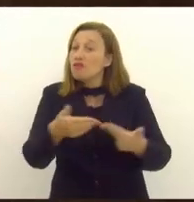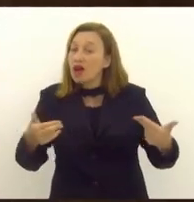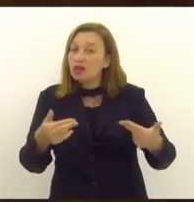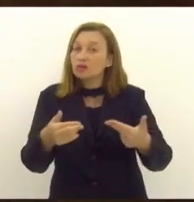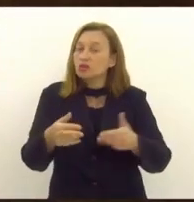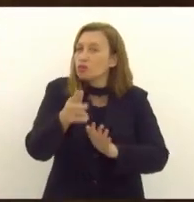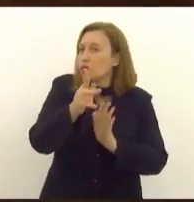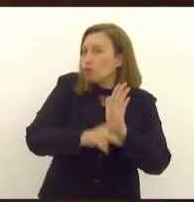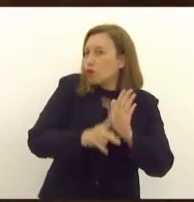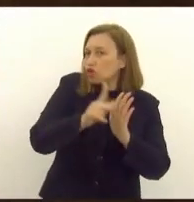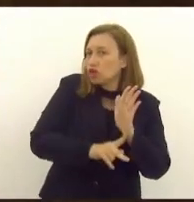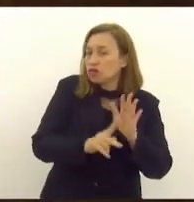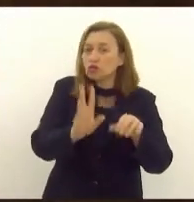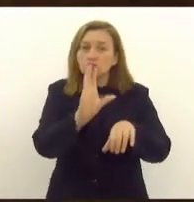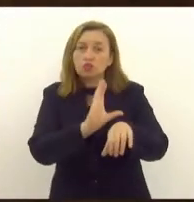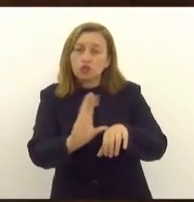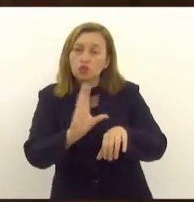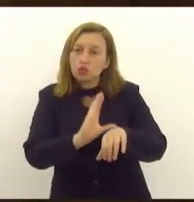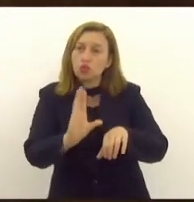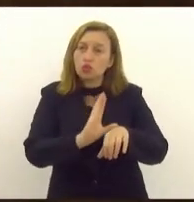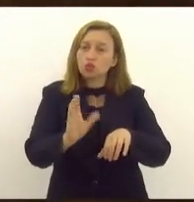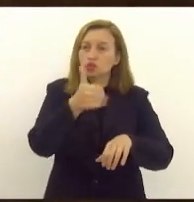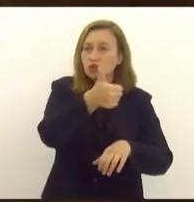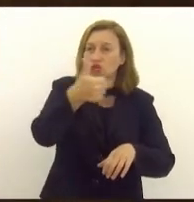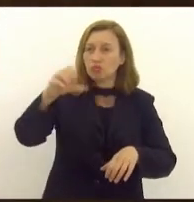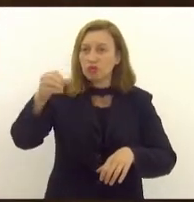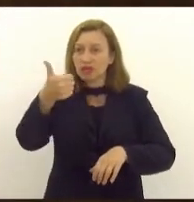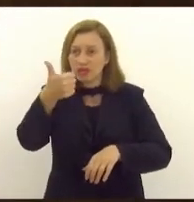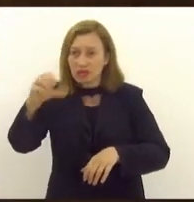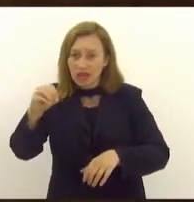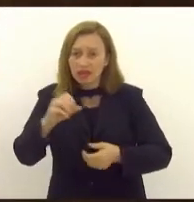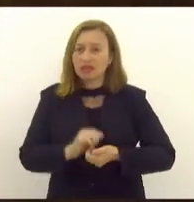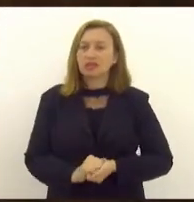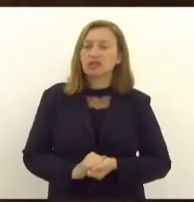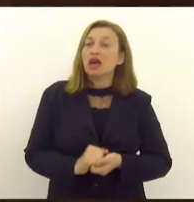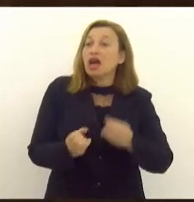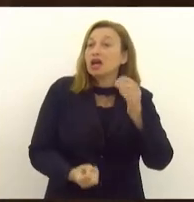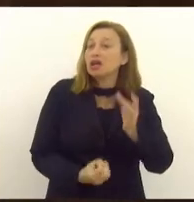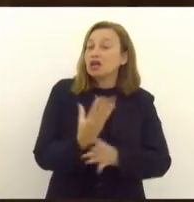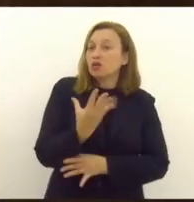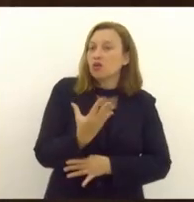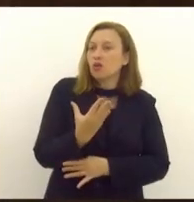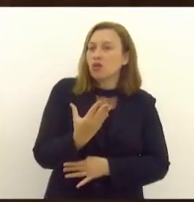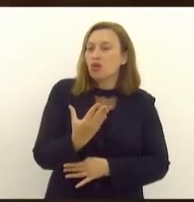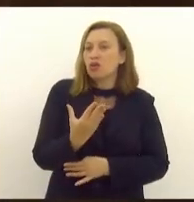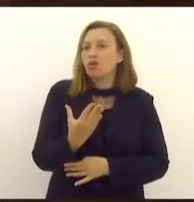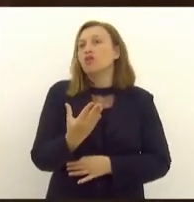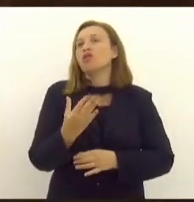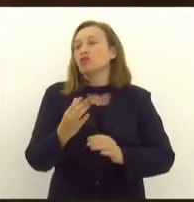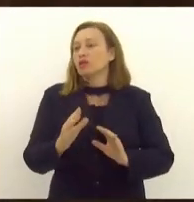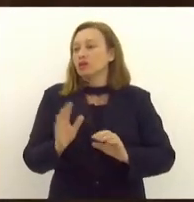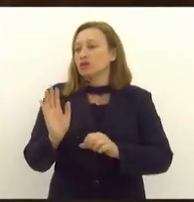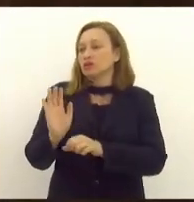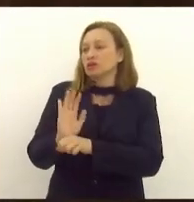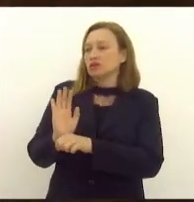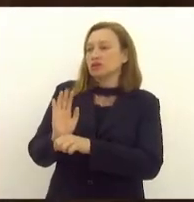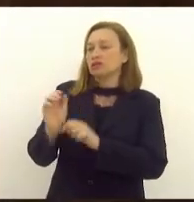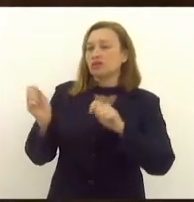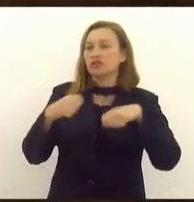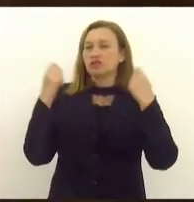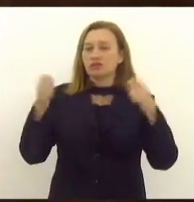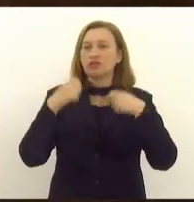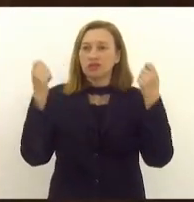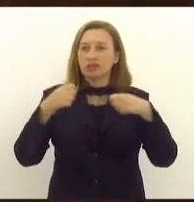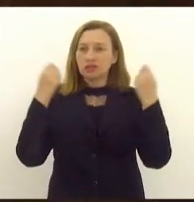projetos de cursos em 2010 criou festival de cinema internacional estudantil